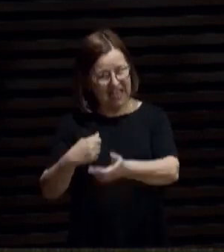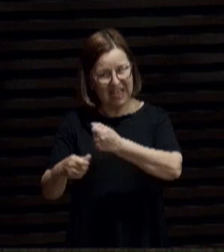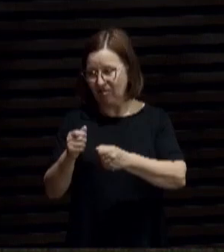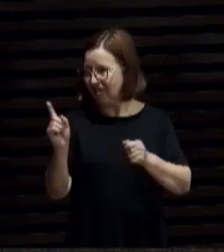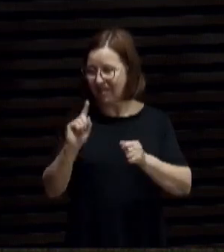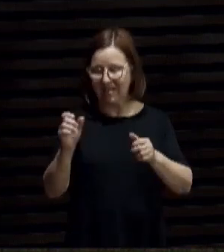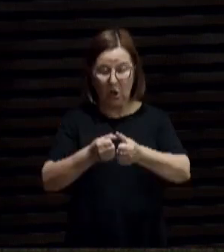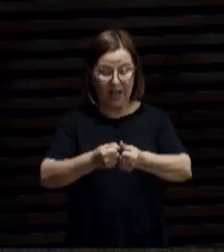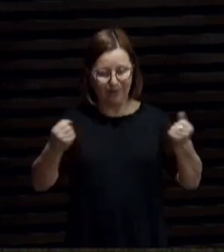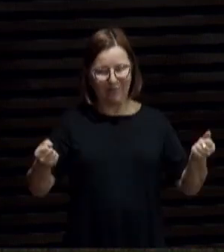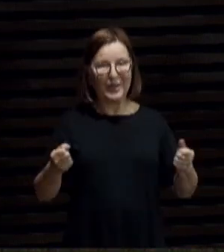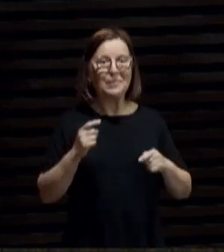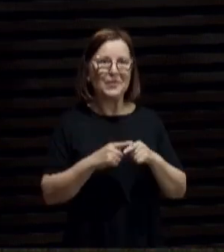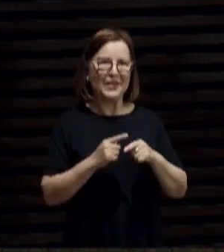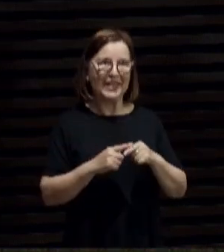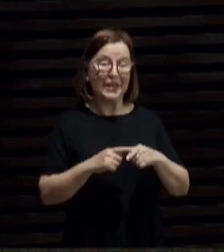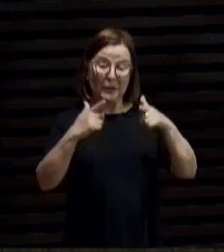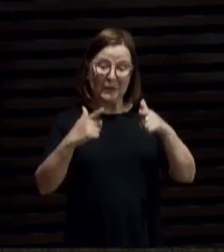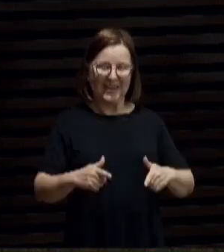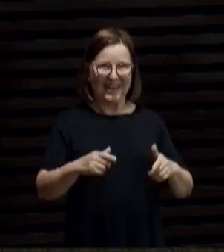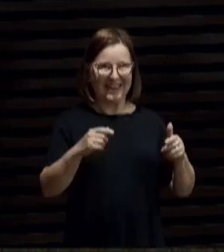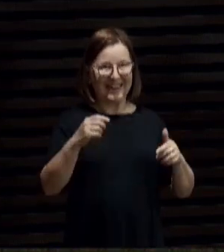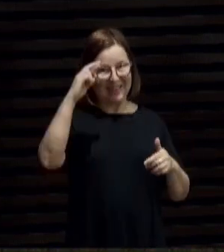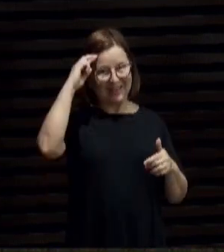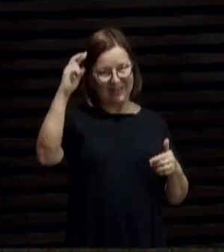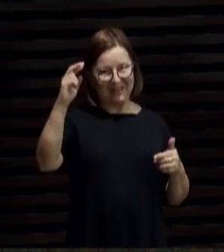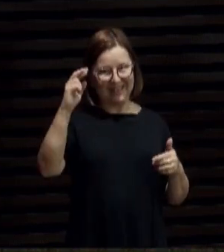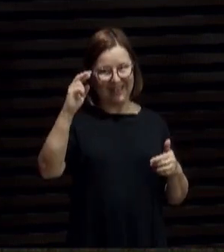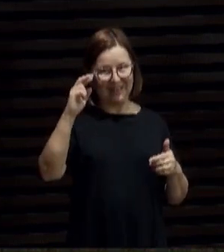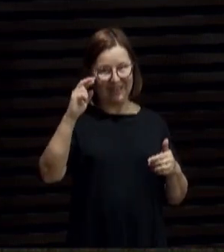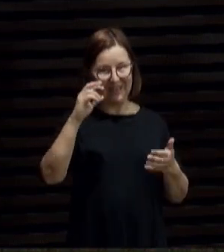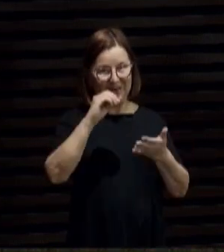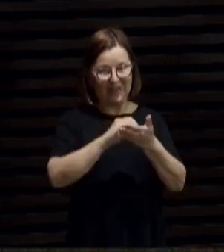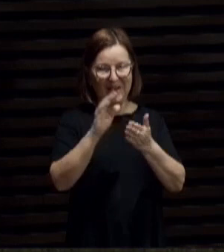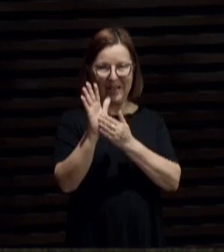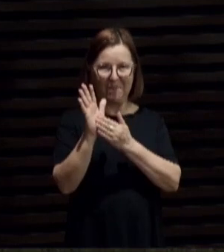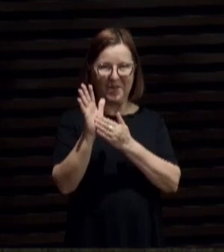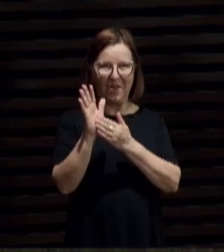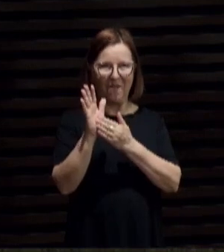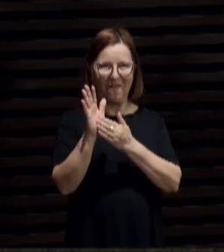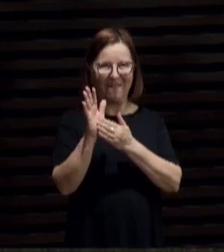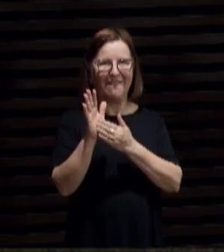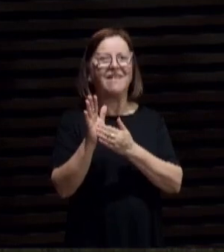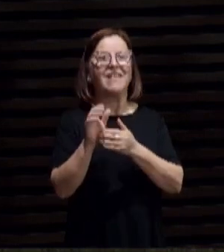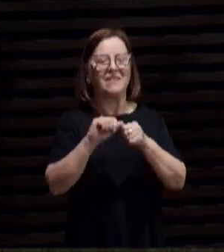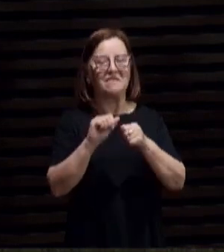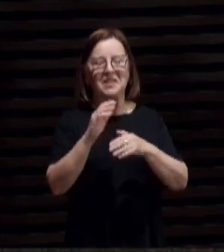Porque onde o Senhor põe a mão, a coisa funciona e não há desperdício.